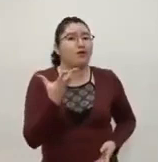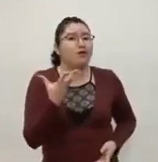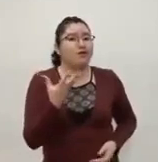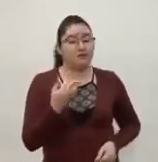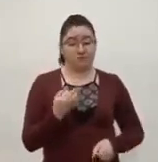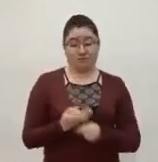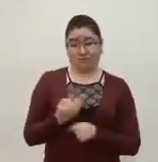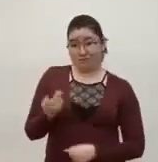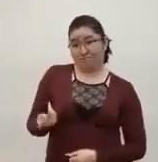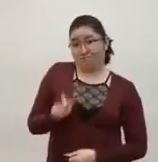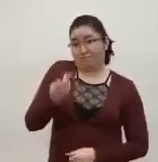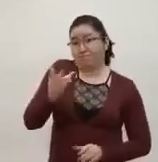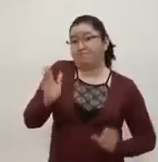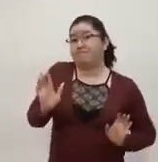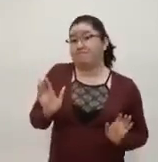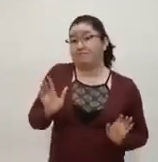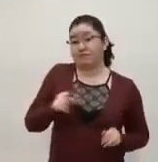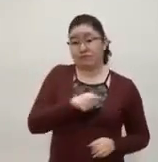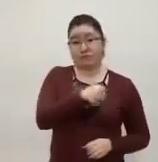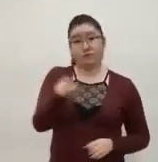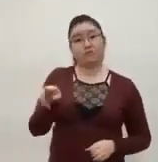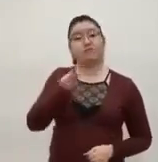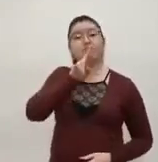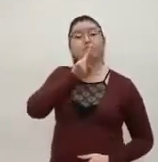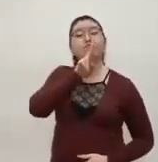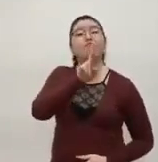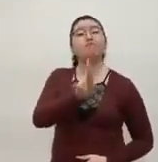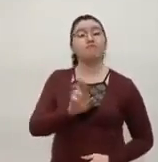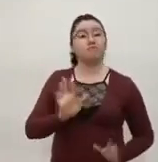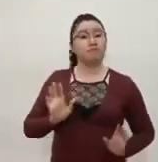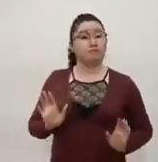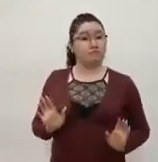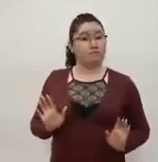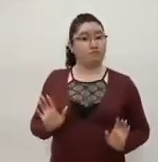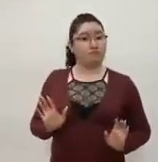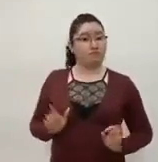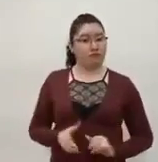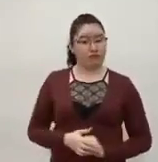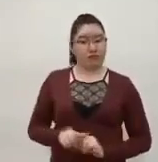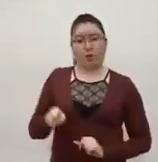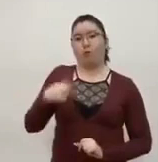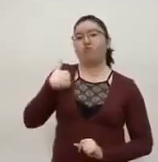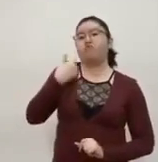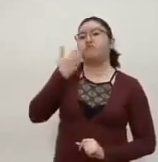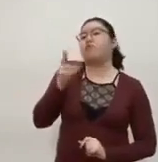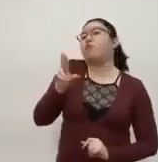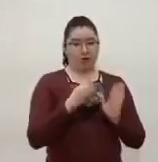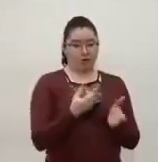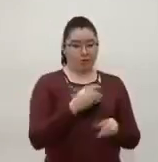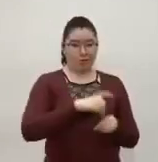Es pregunta. A ver qué contesten. ¿O no?